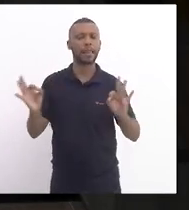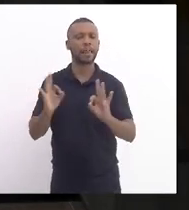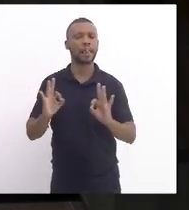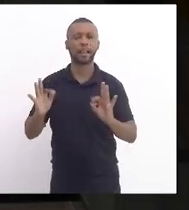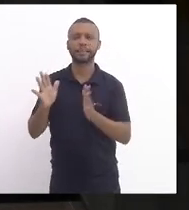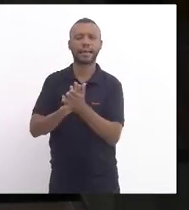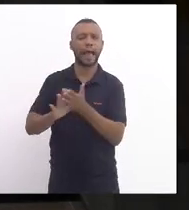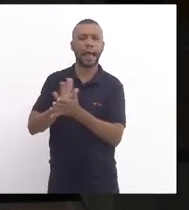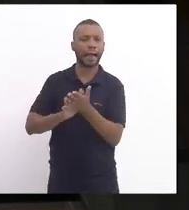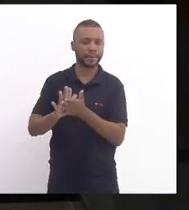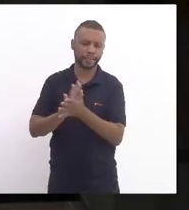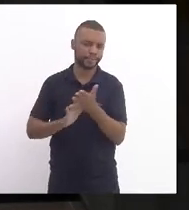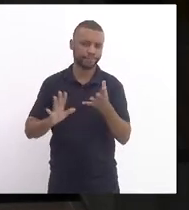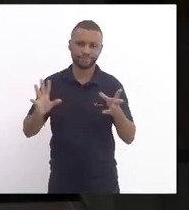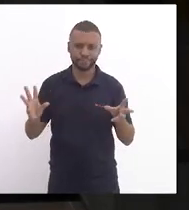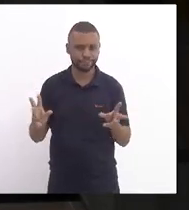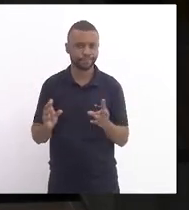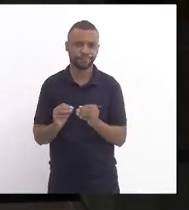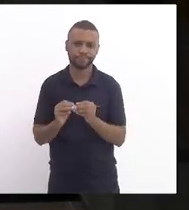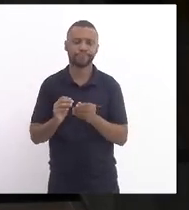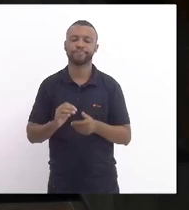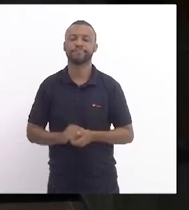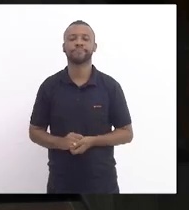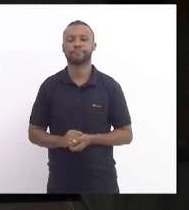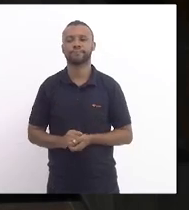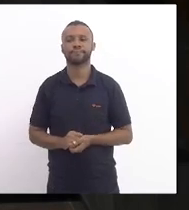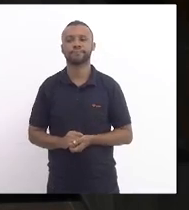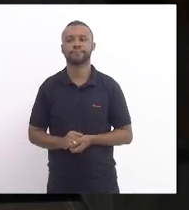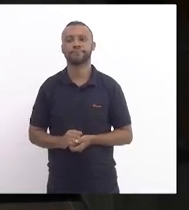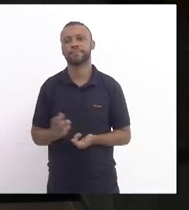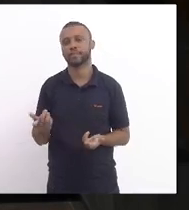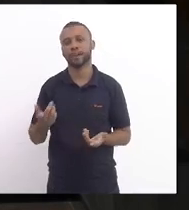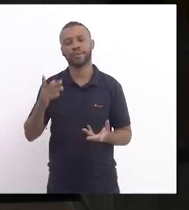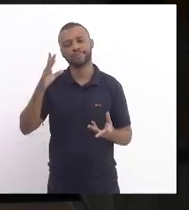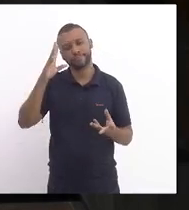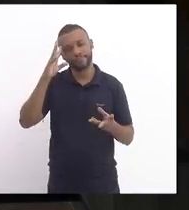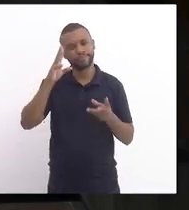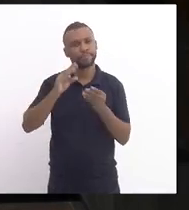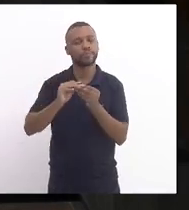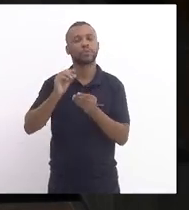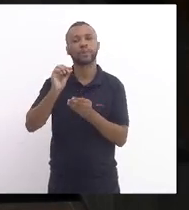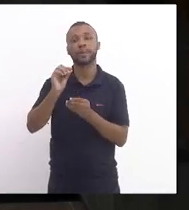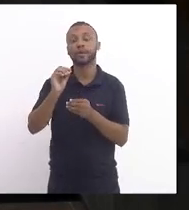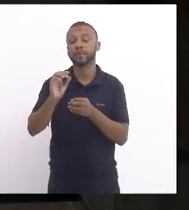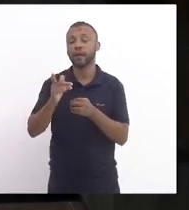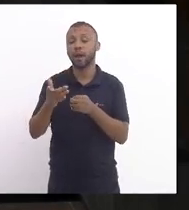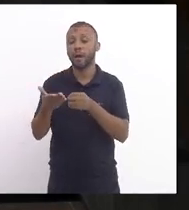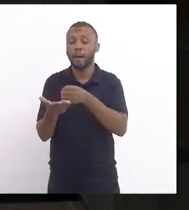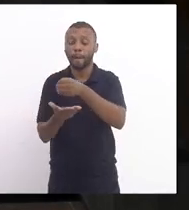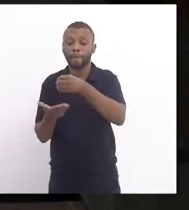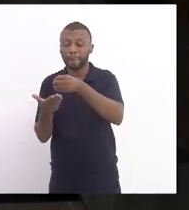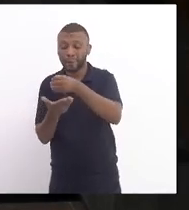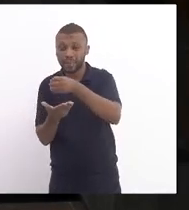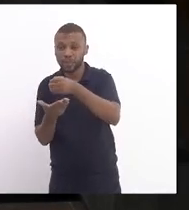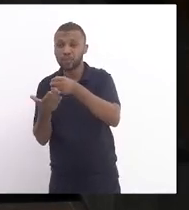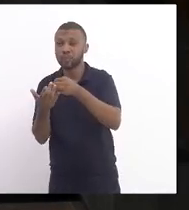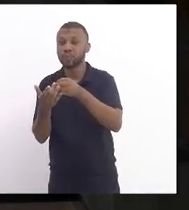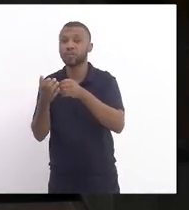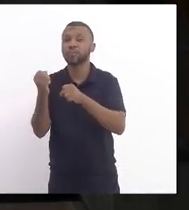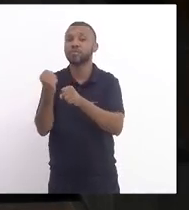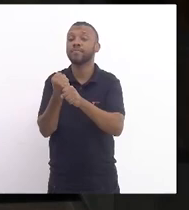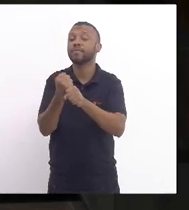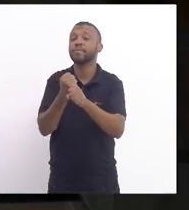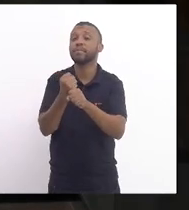e logo Está fingindo ainda o piso Regional de 18